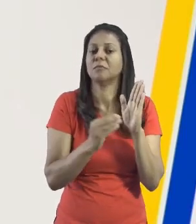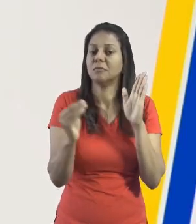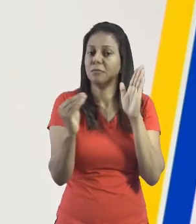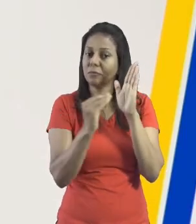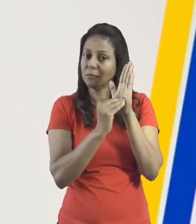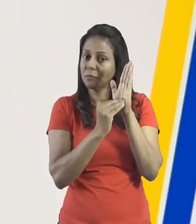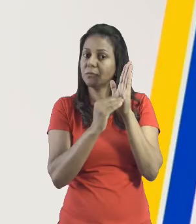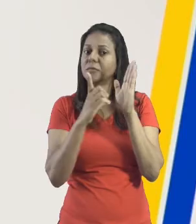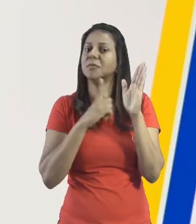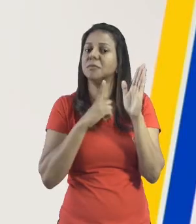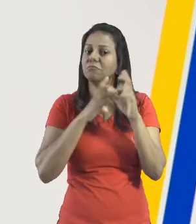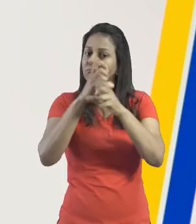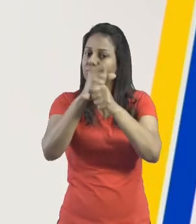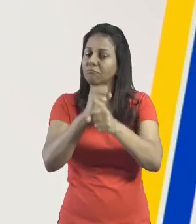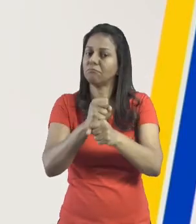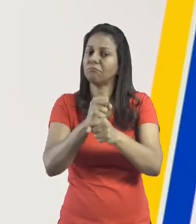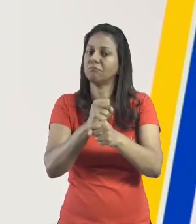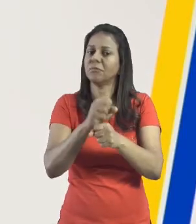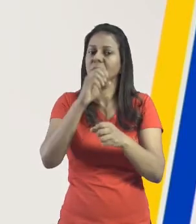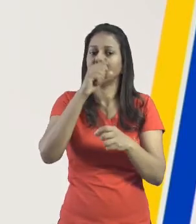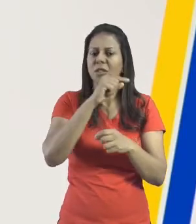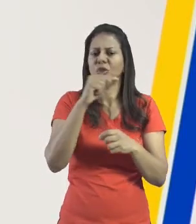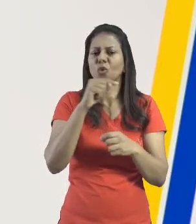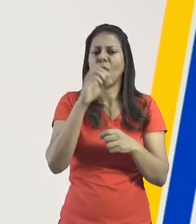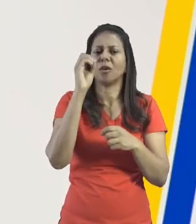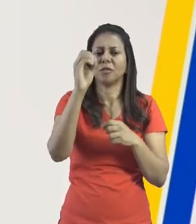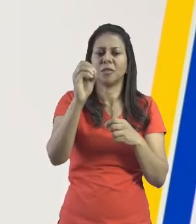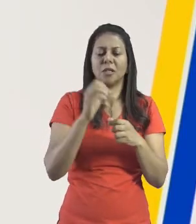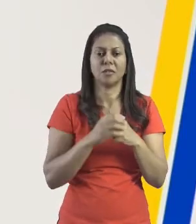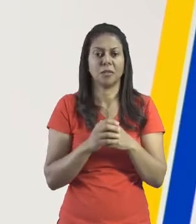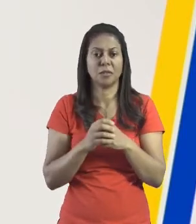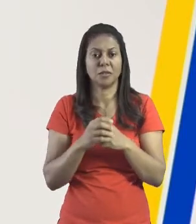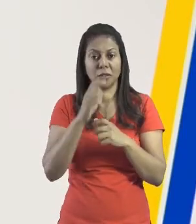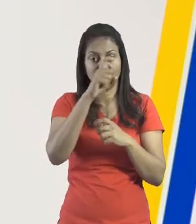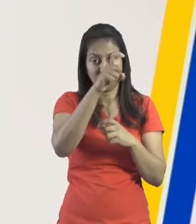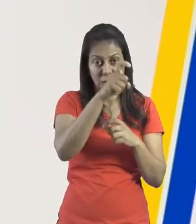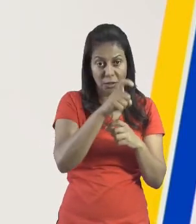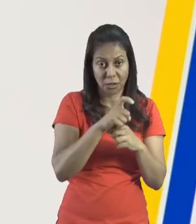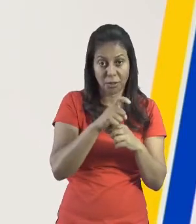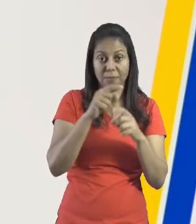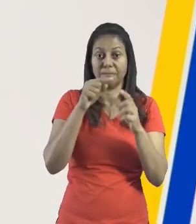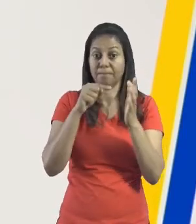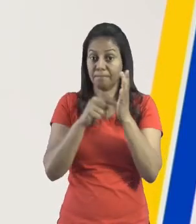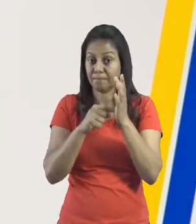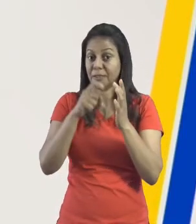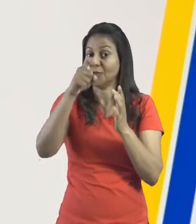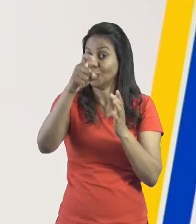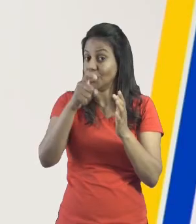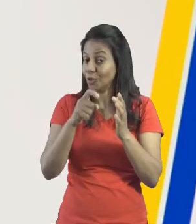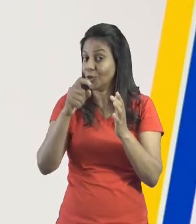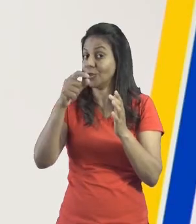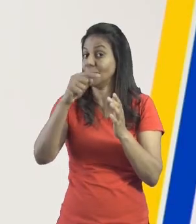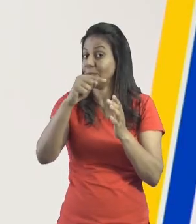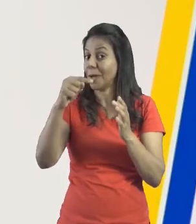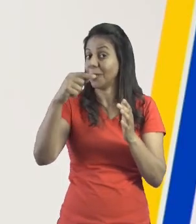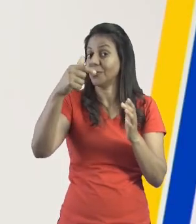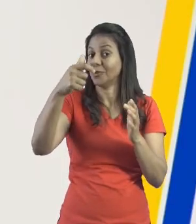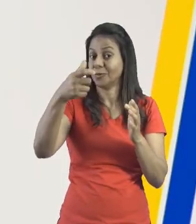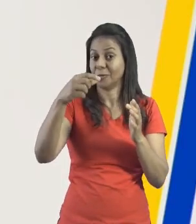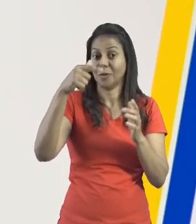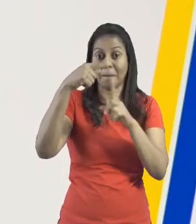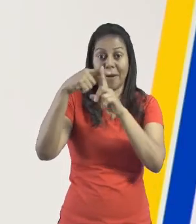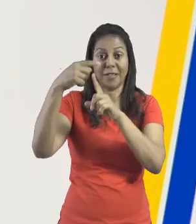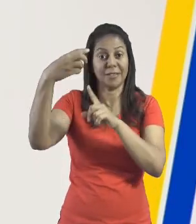novamente um produto que é igual a zero. Que produto é esse? X que multiplica menos X mais 3 igual a